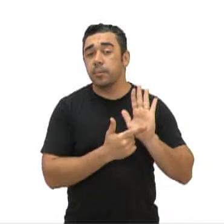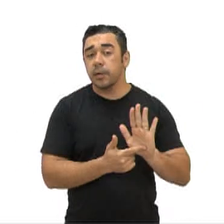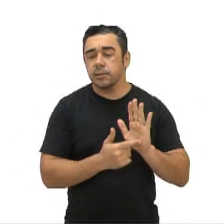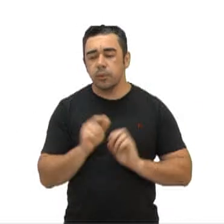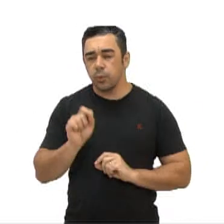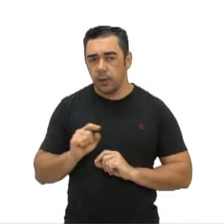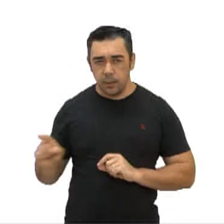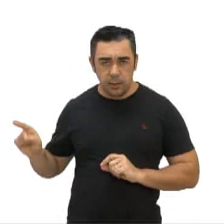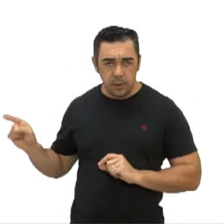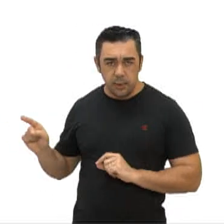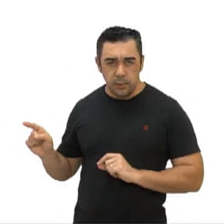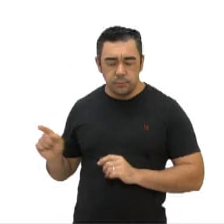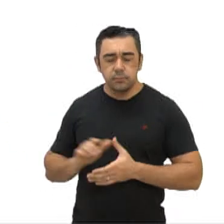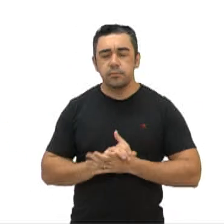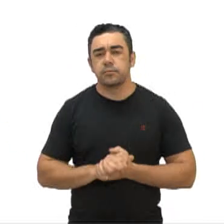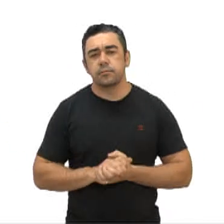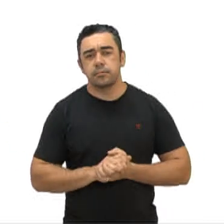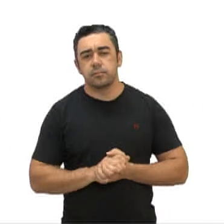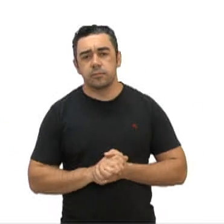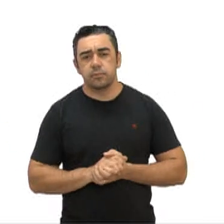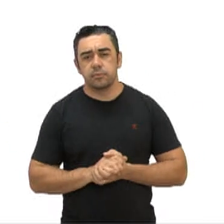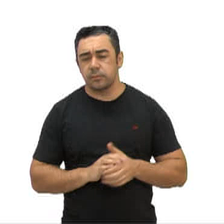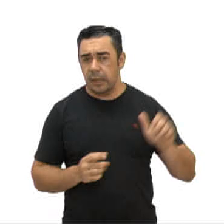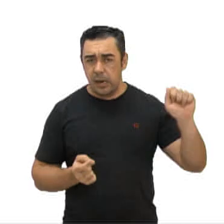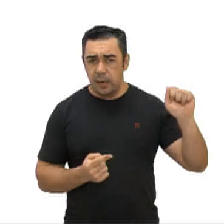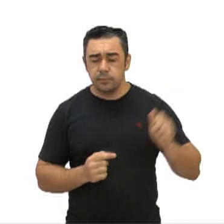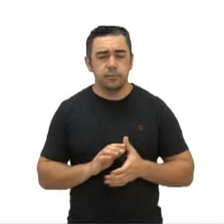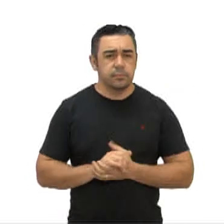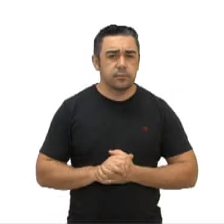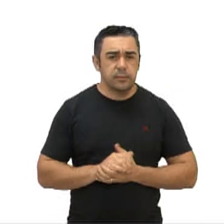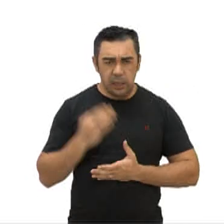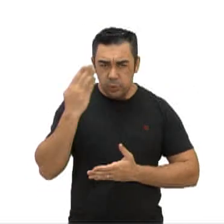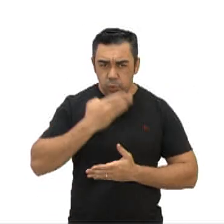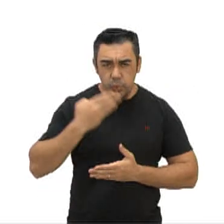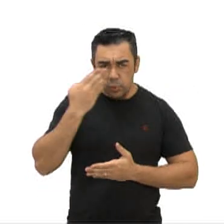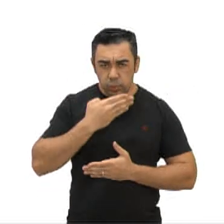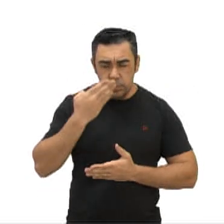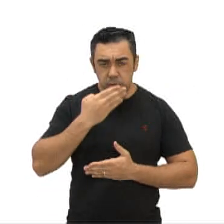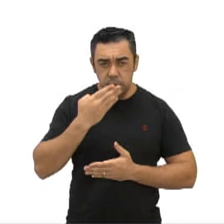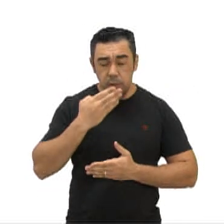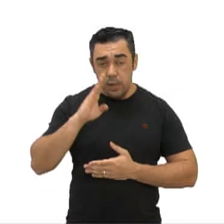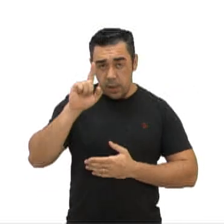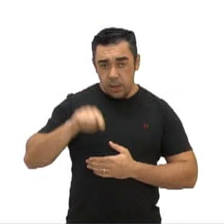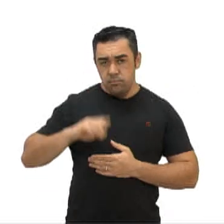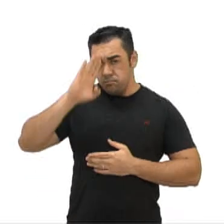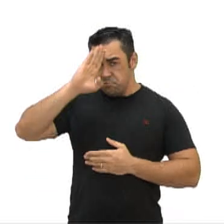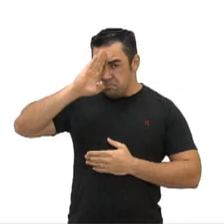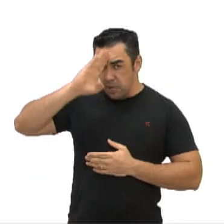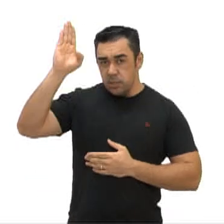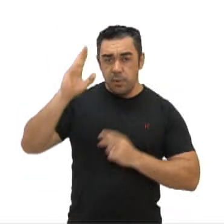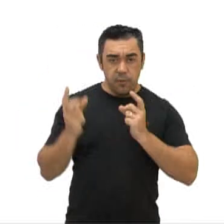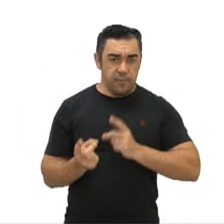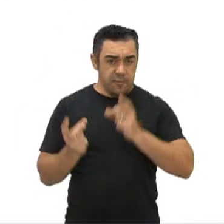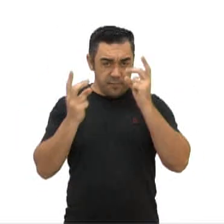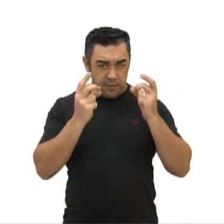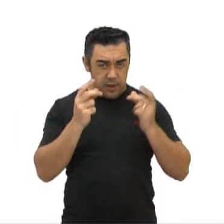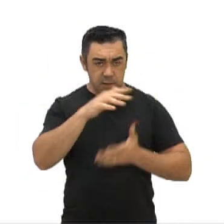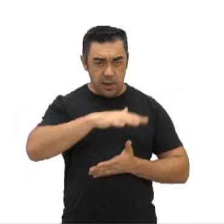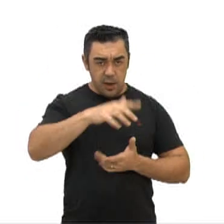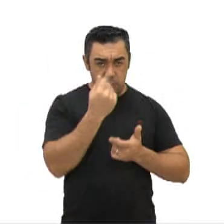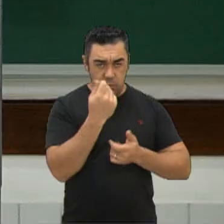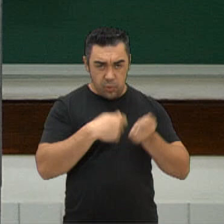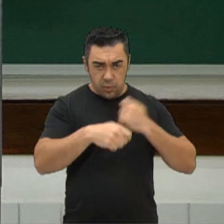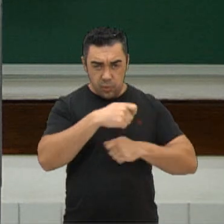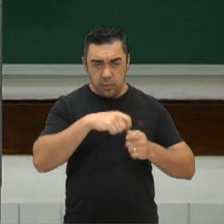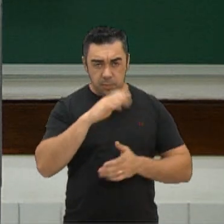para a gente essas questões? Vamos lá, a letra A. O açúcar, ele tornou-se o principal produto da nossa balança